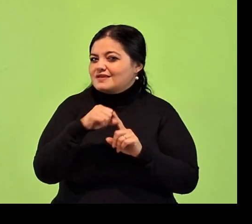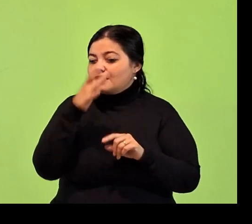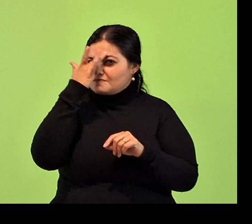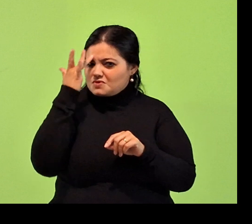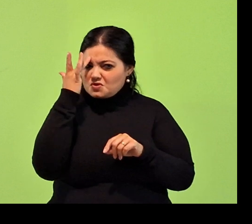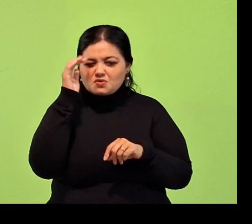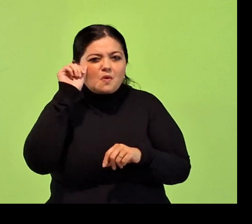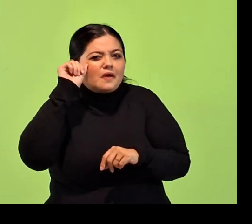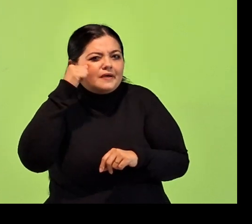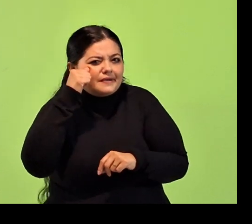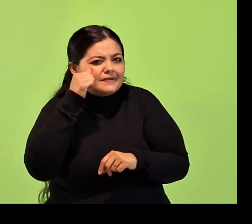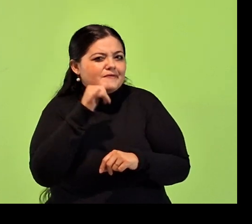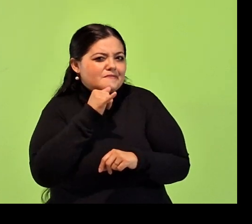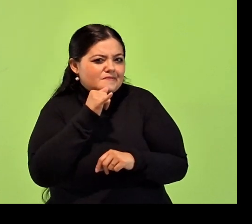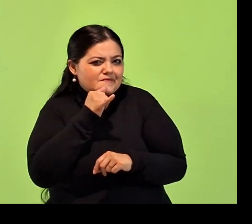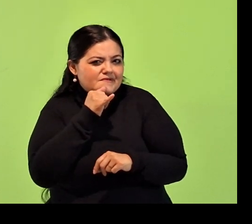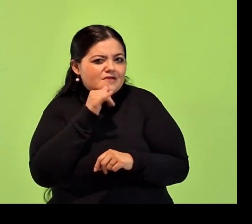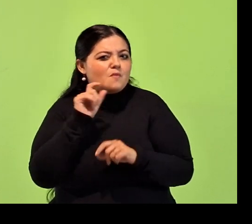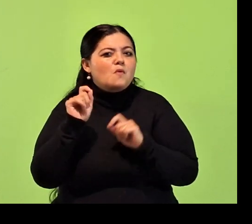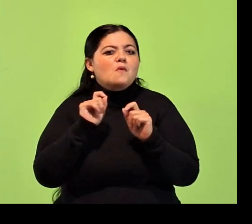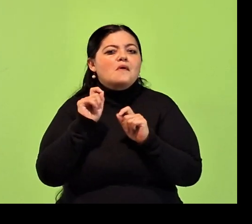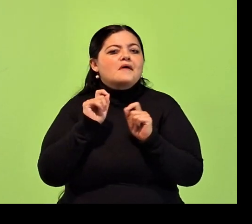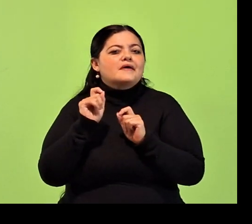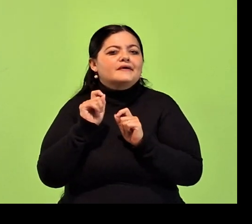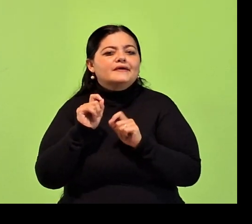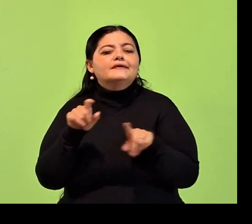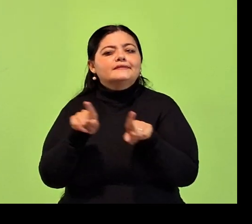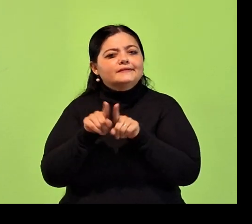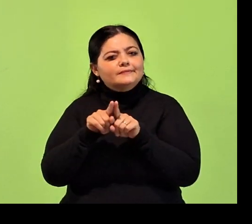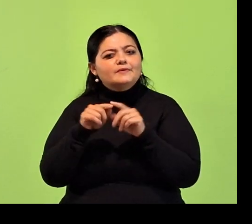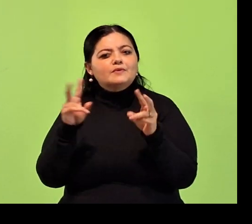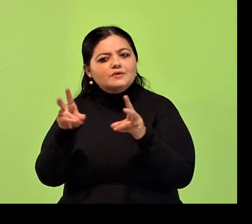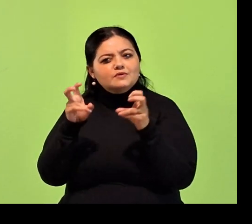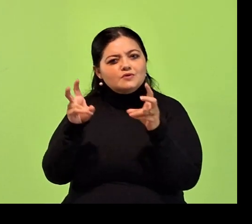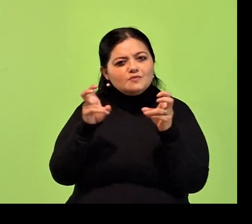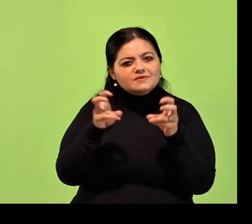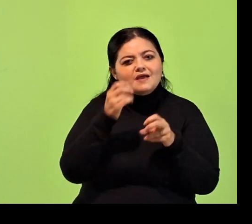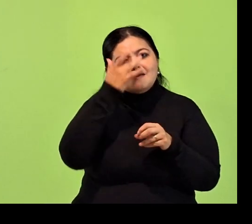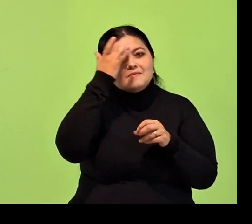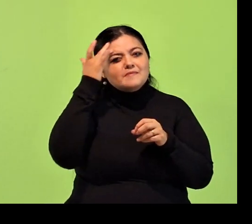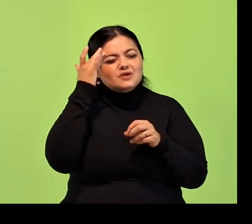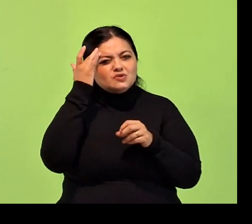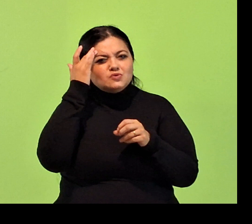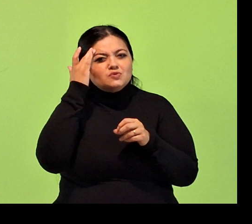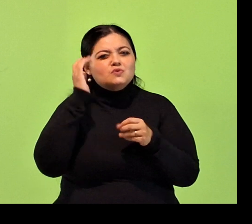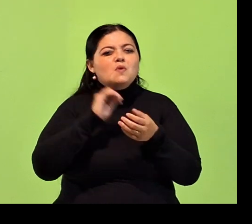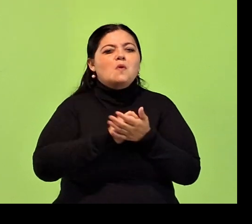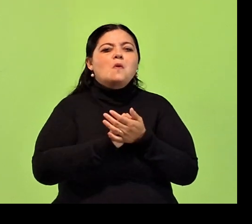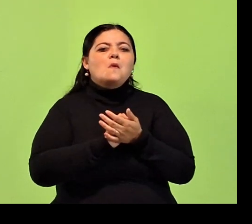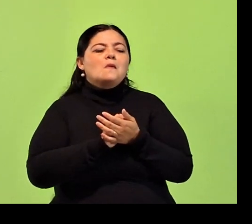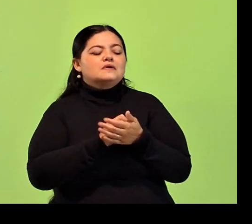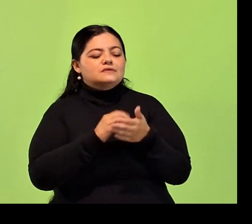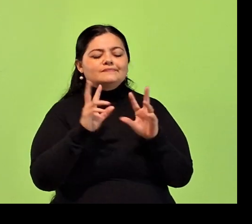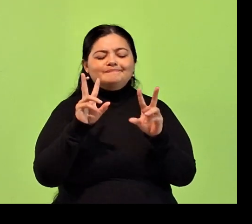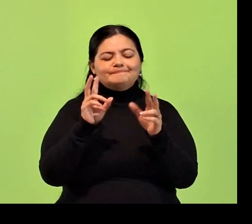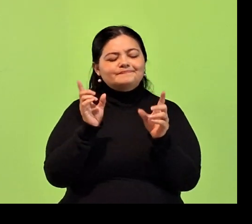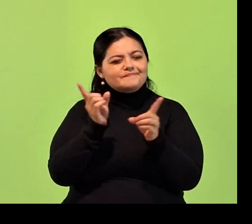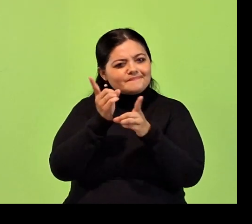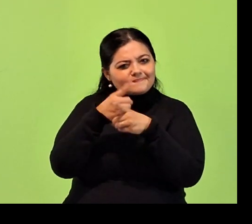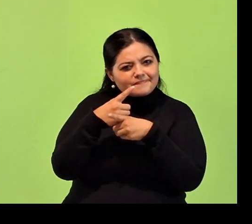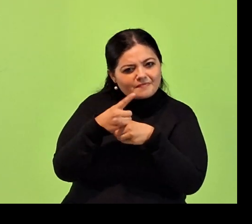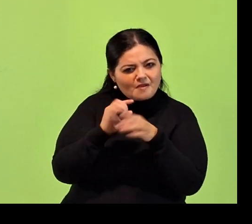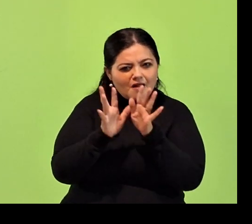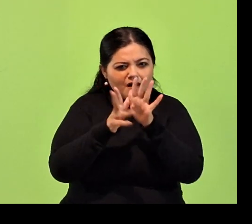por exemplo, esse fenômeno social também pode ser visto nas narrativas anti-ciganas que associam essas etnias ao roubo, ao sequestro e